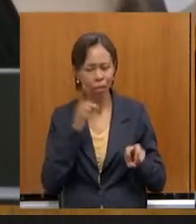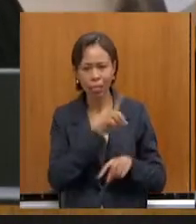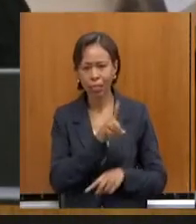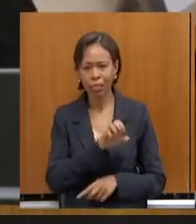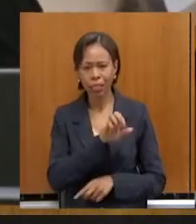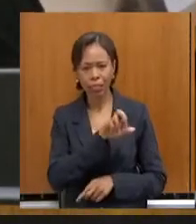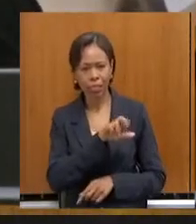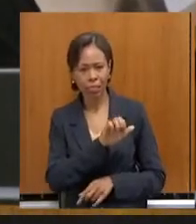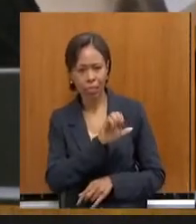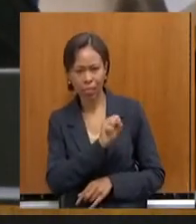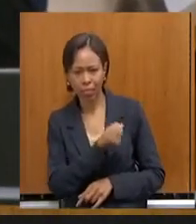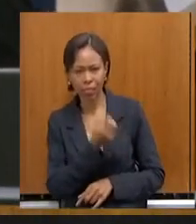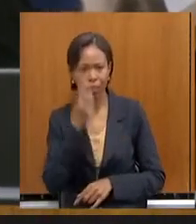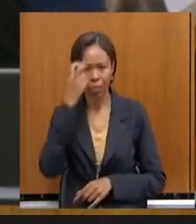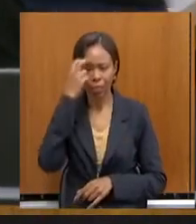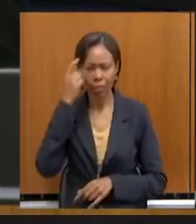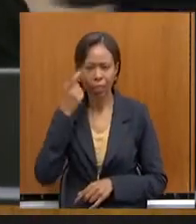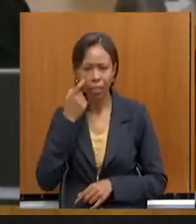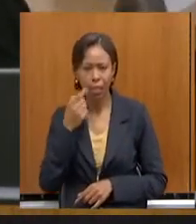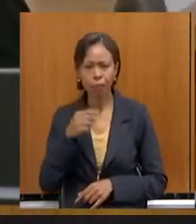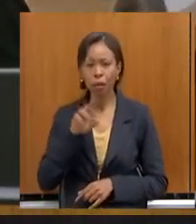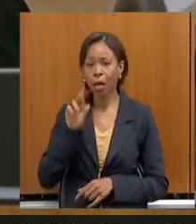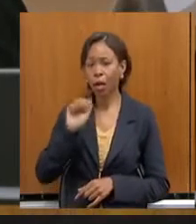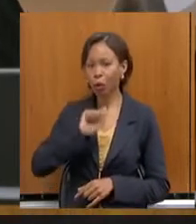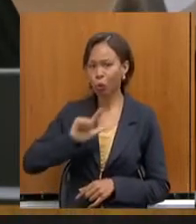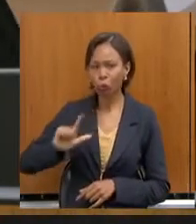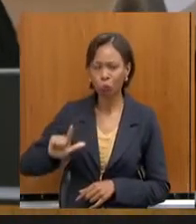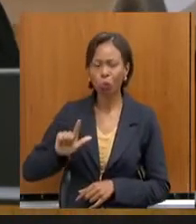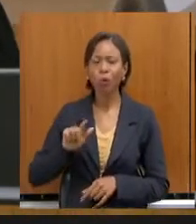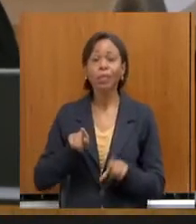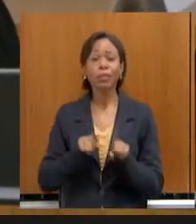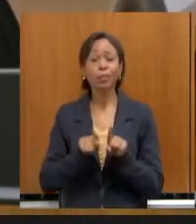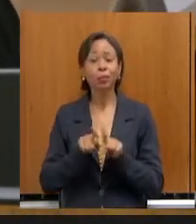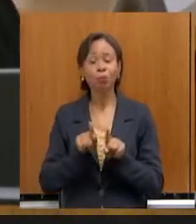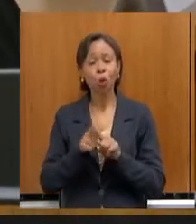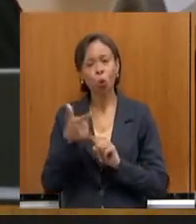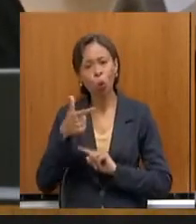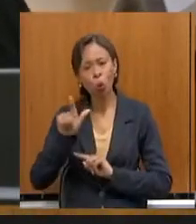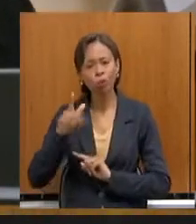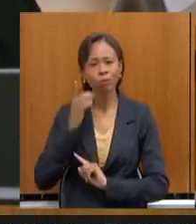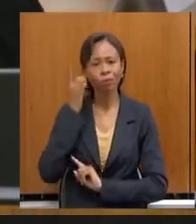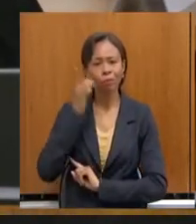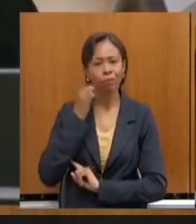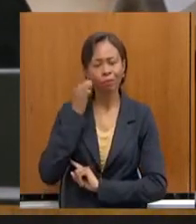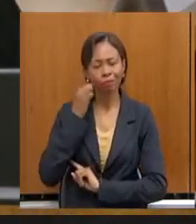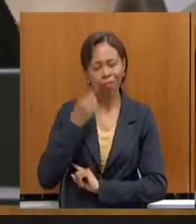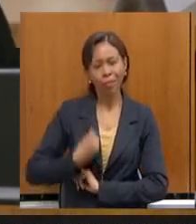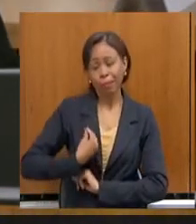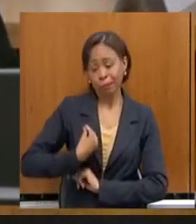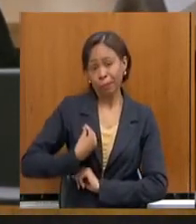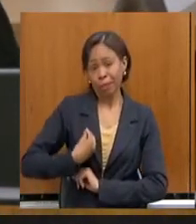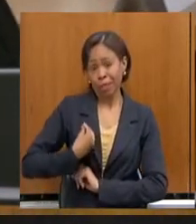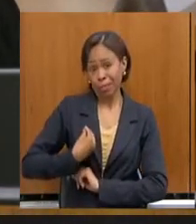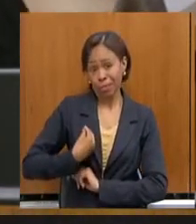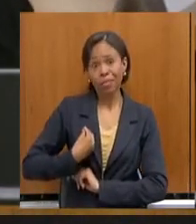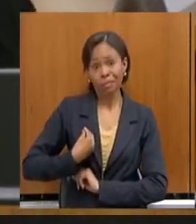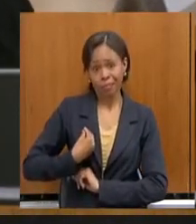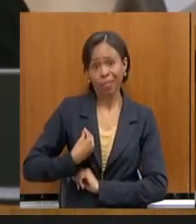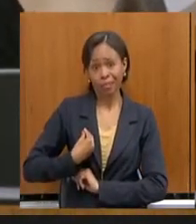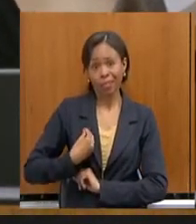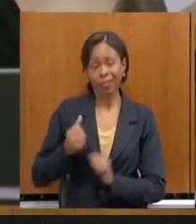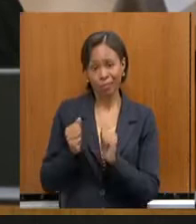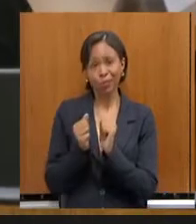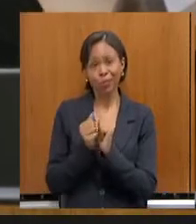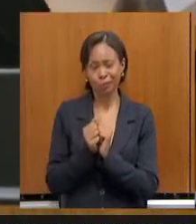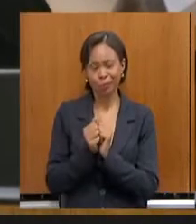deputados a Guilherme Deputado Raul Belém complementar os deputados que também que estão aqui presente conosco